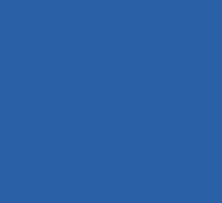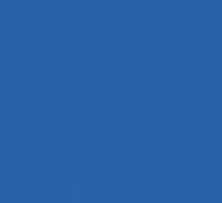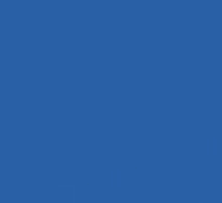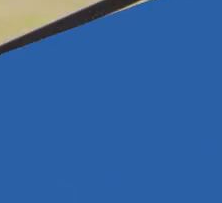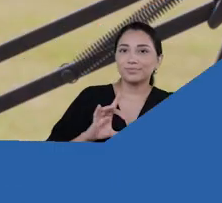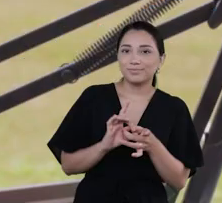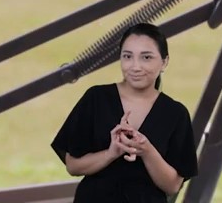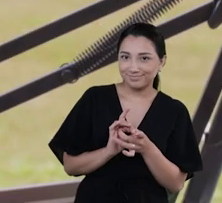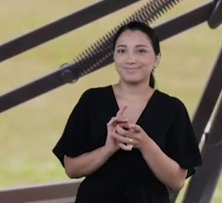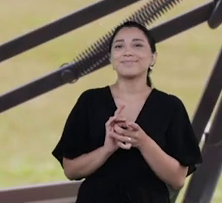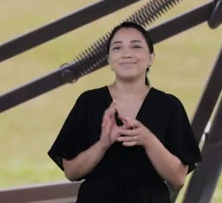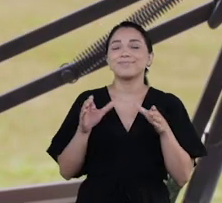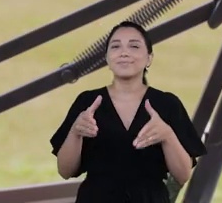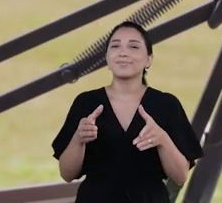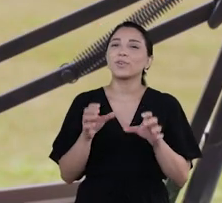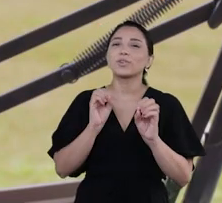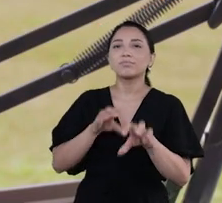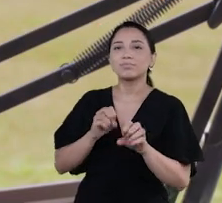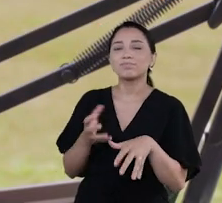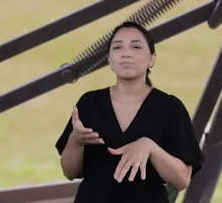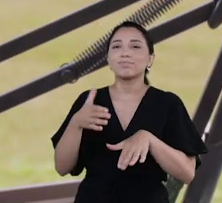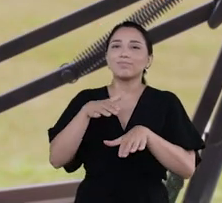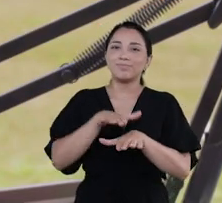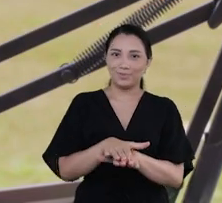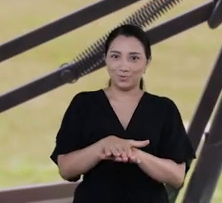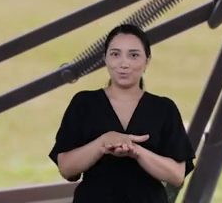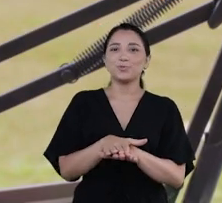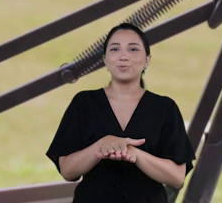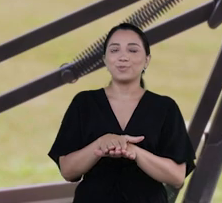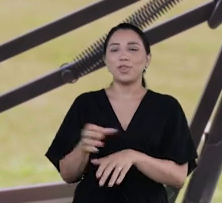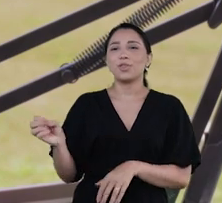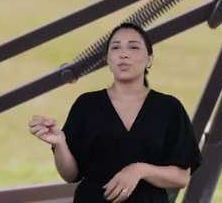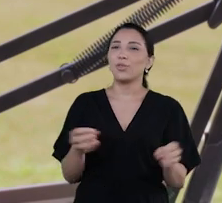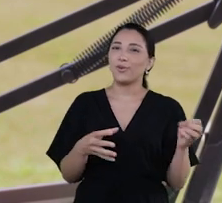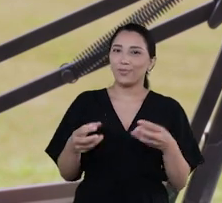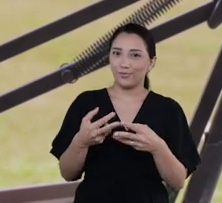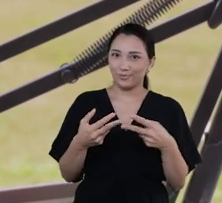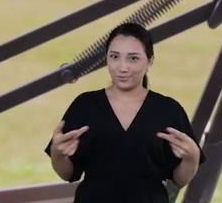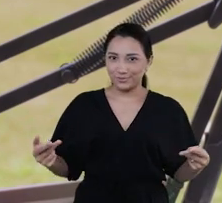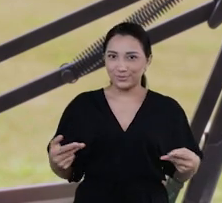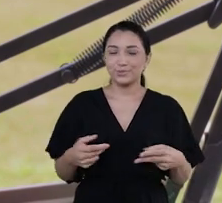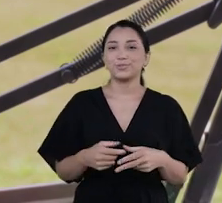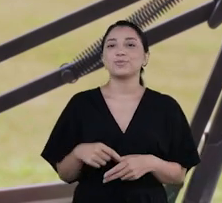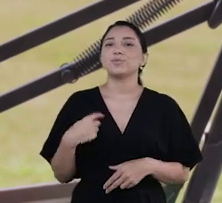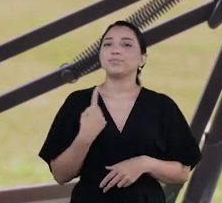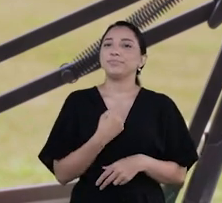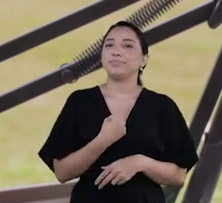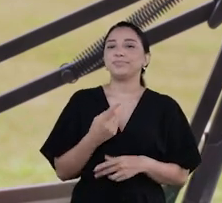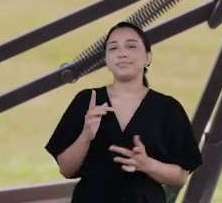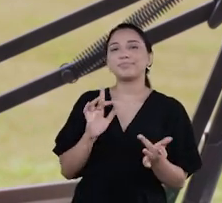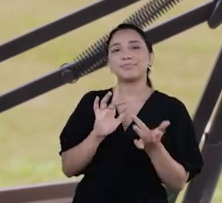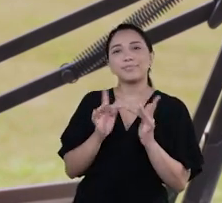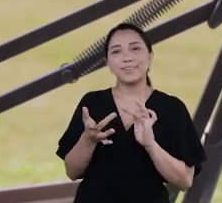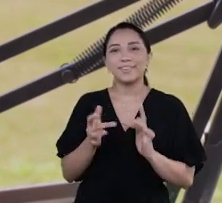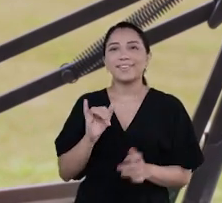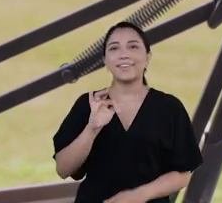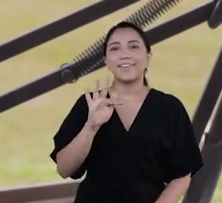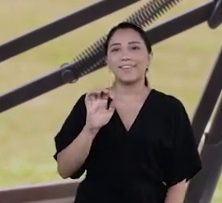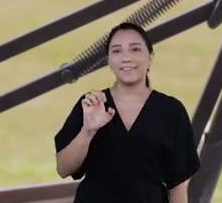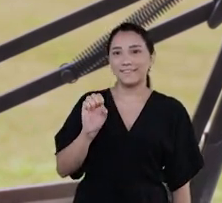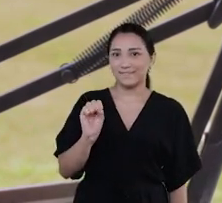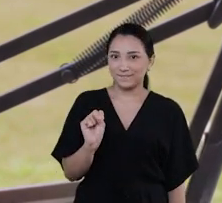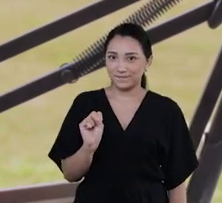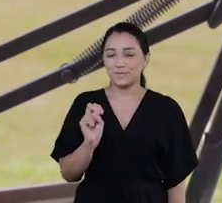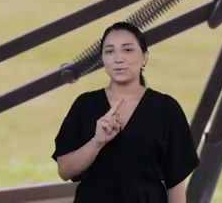conectar para educar incluir e Inovar estamos no conexões ifs eu sou Isabela